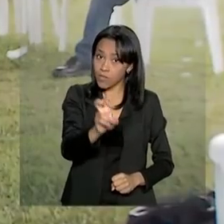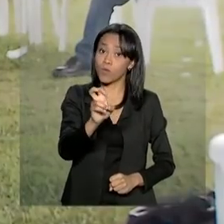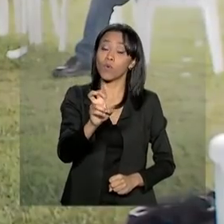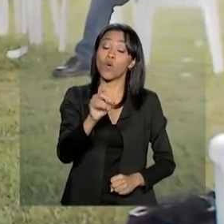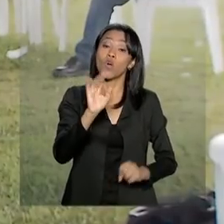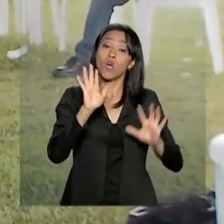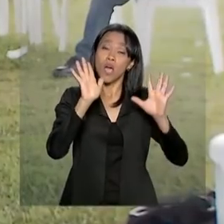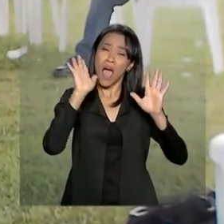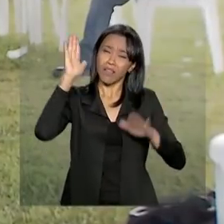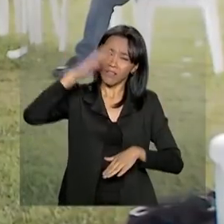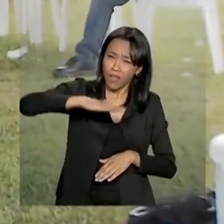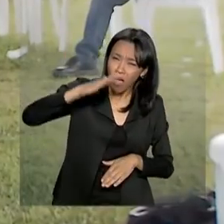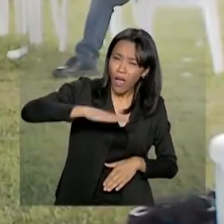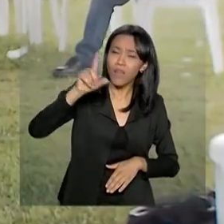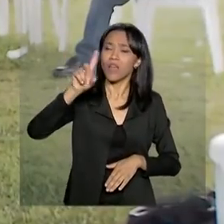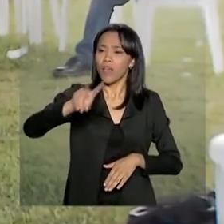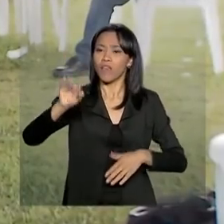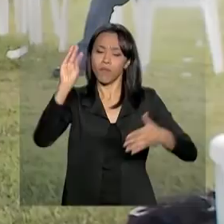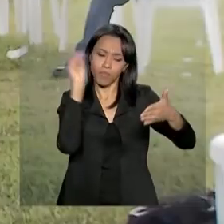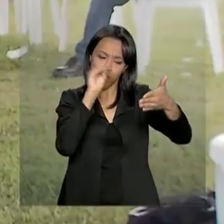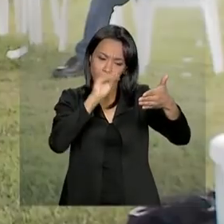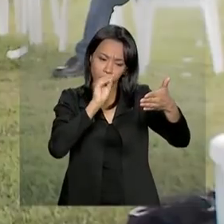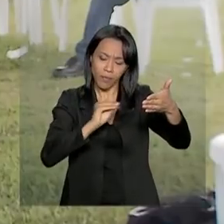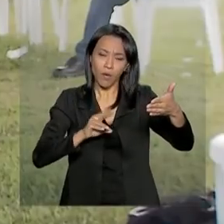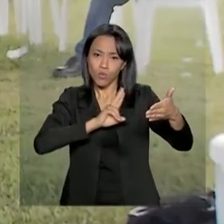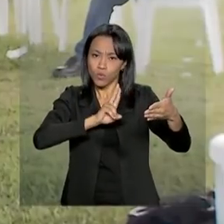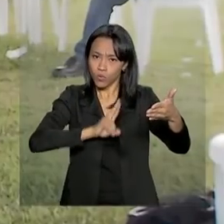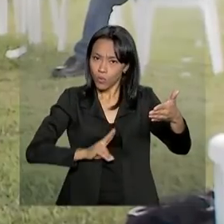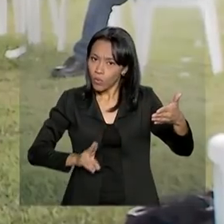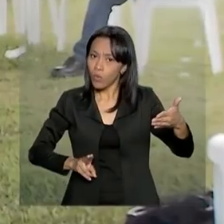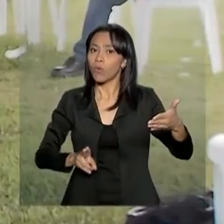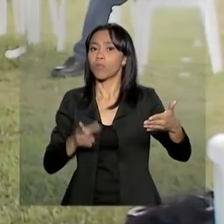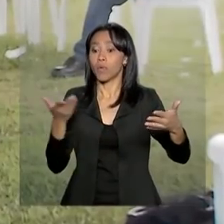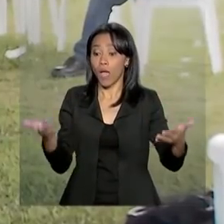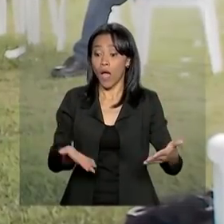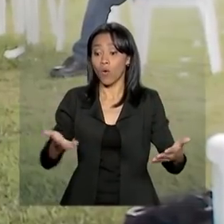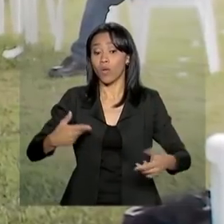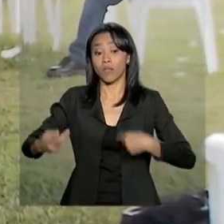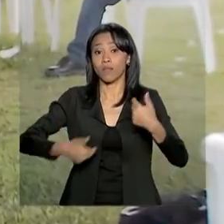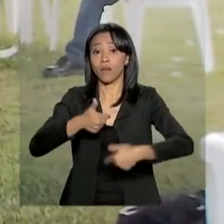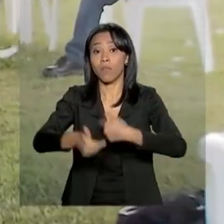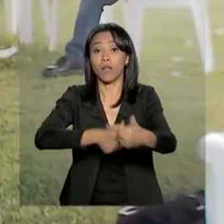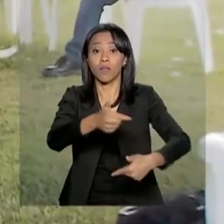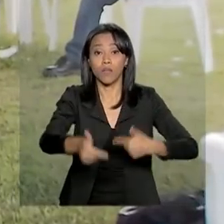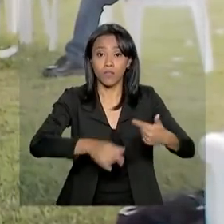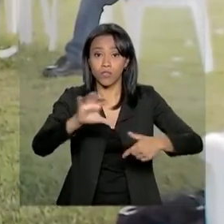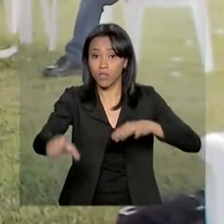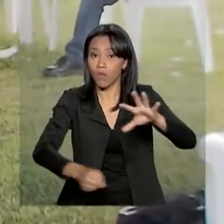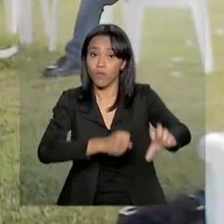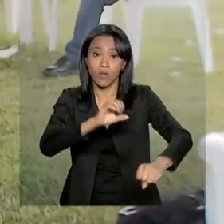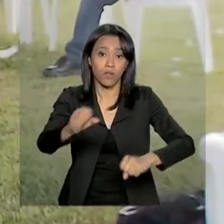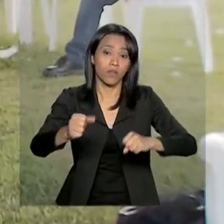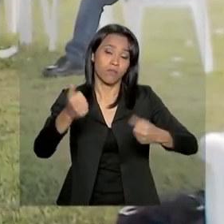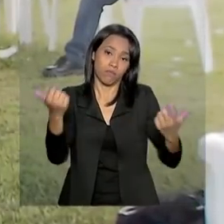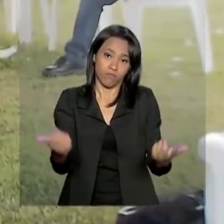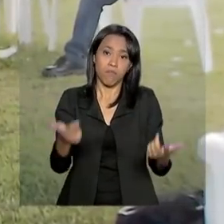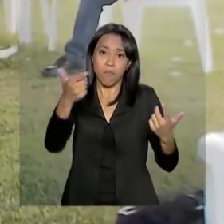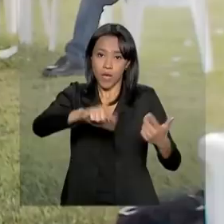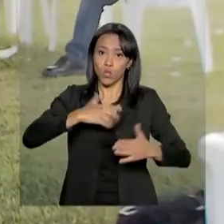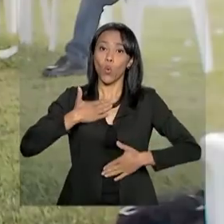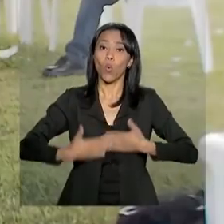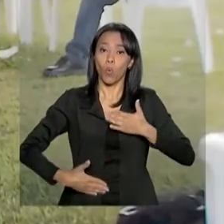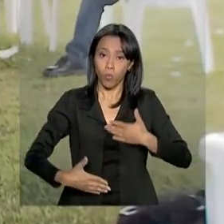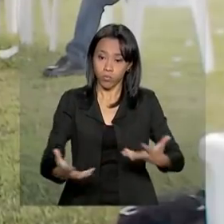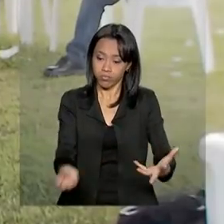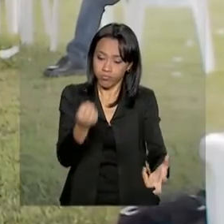dia, porque as equipes estão trabalhando agora, nesse momento, no resgate de mais corpos. Já o Major Santiago,